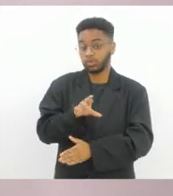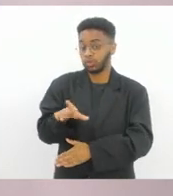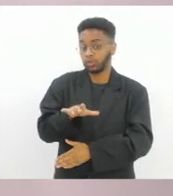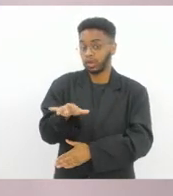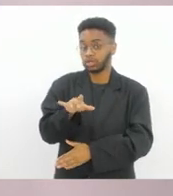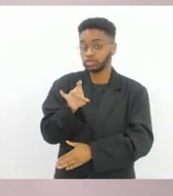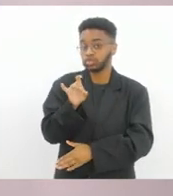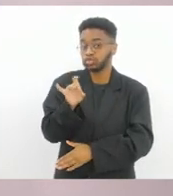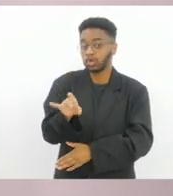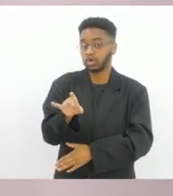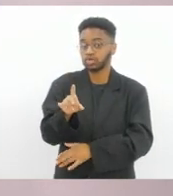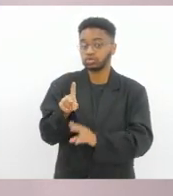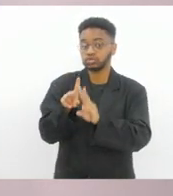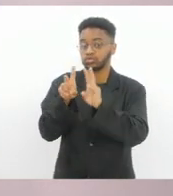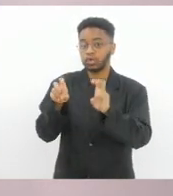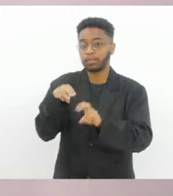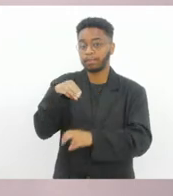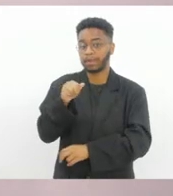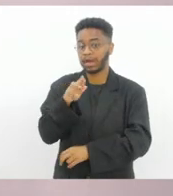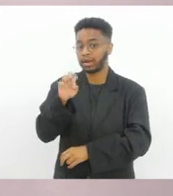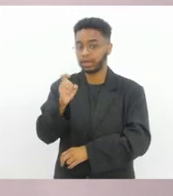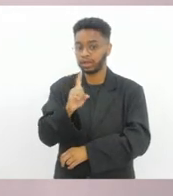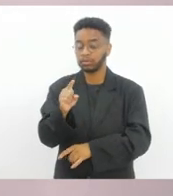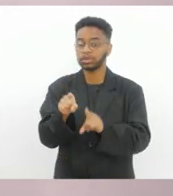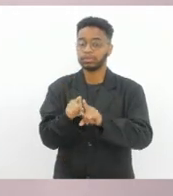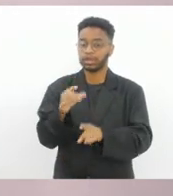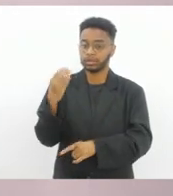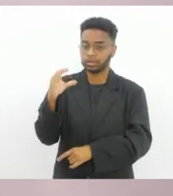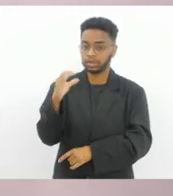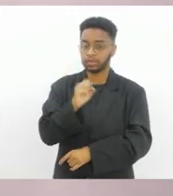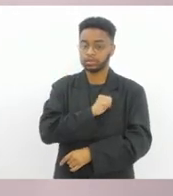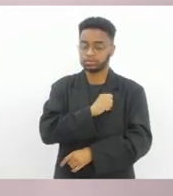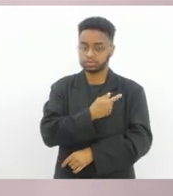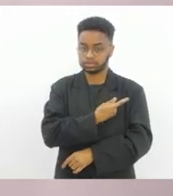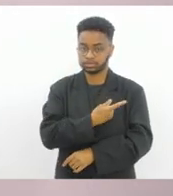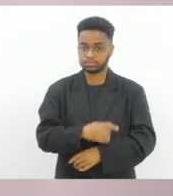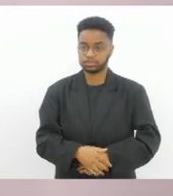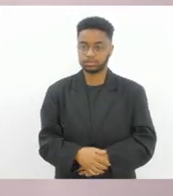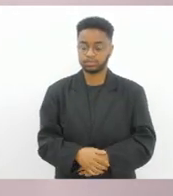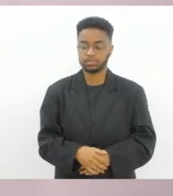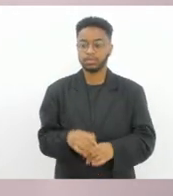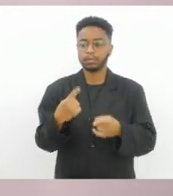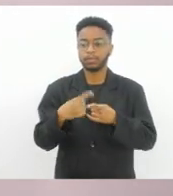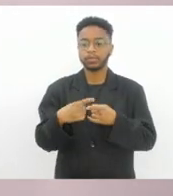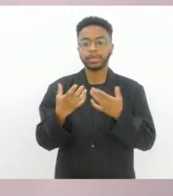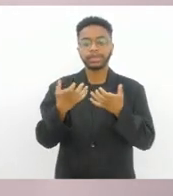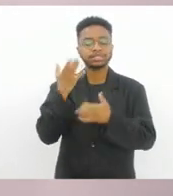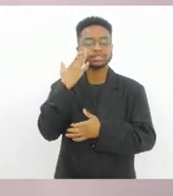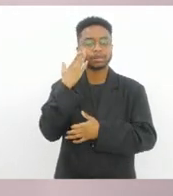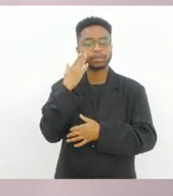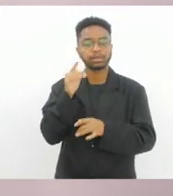não são dados só da Maré, são dados de Niterói e São Gonçalo. Para ver também